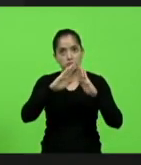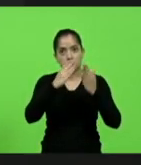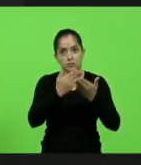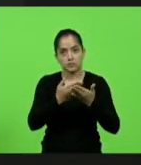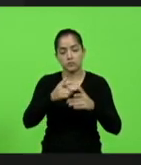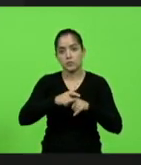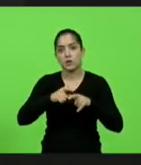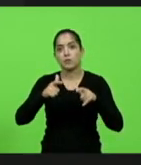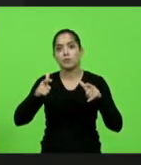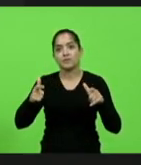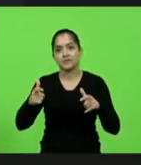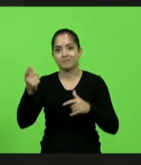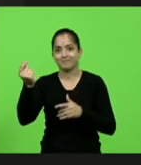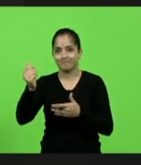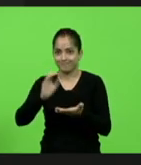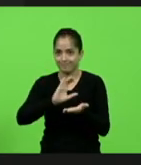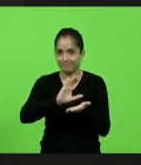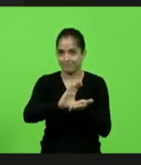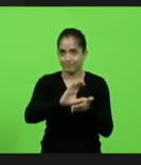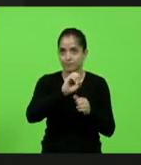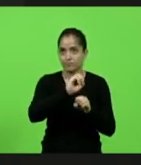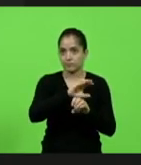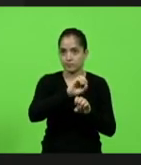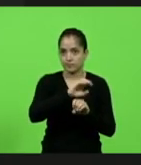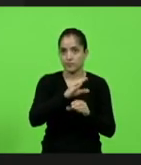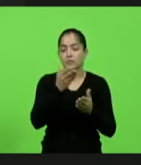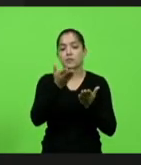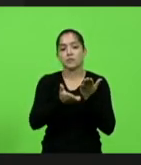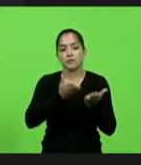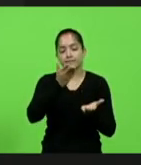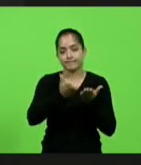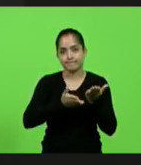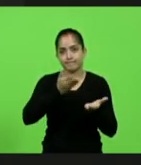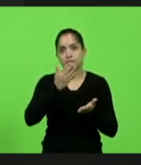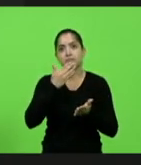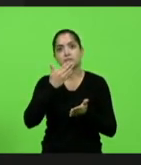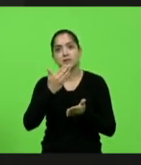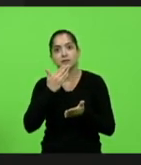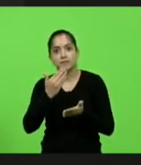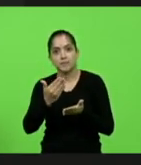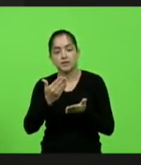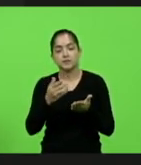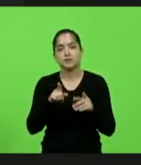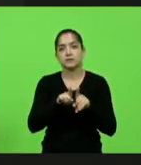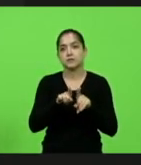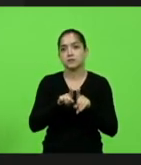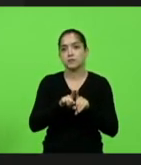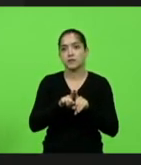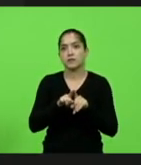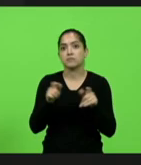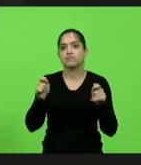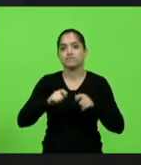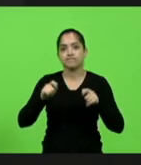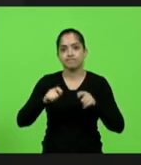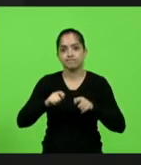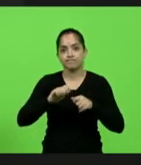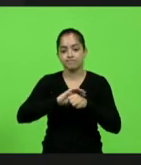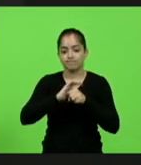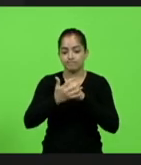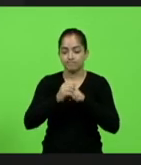o financiamento da educação para atender às atuais demandas e às vindouras pós-pandemia.